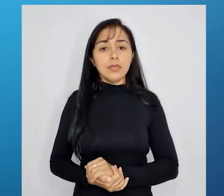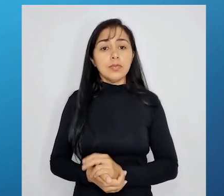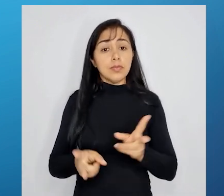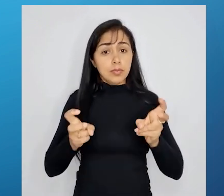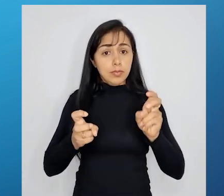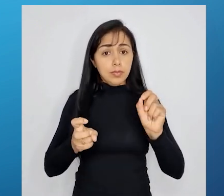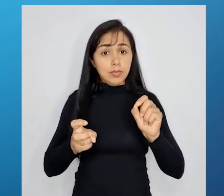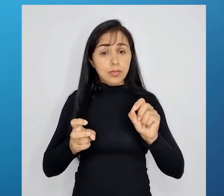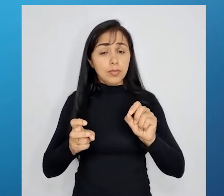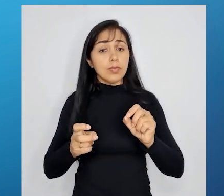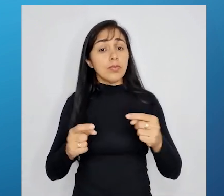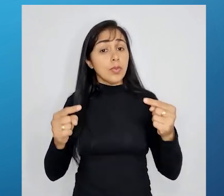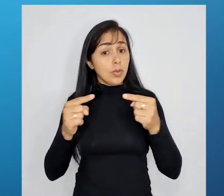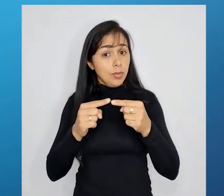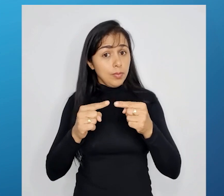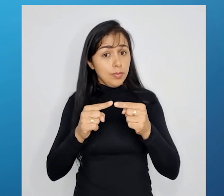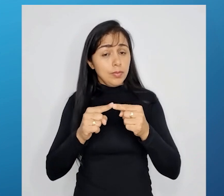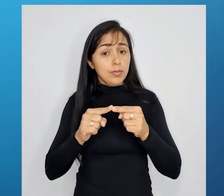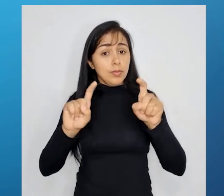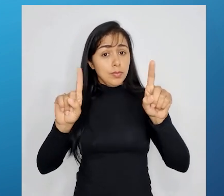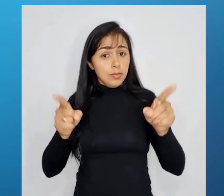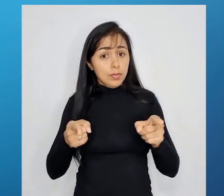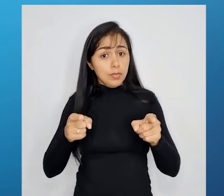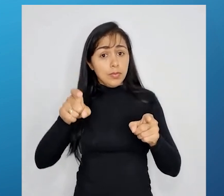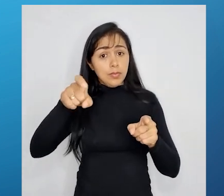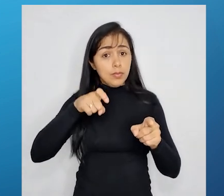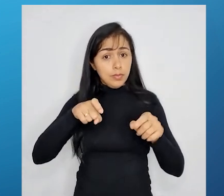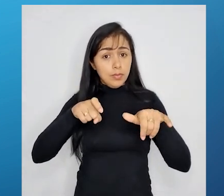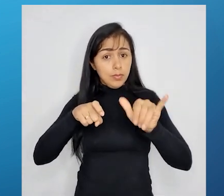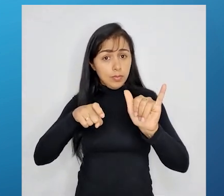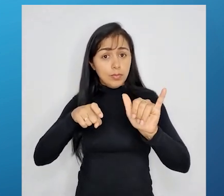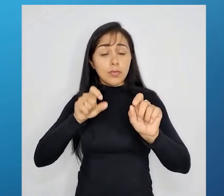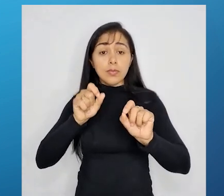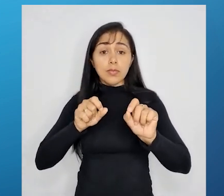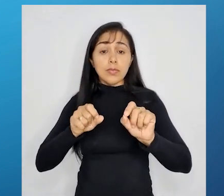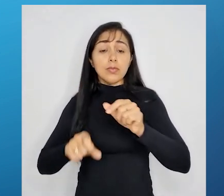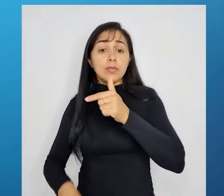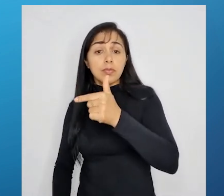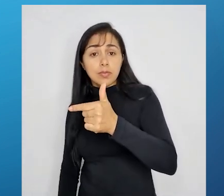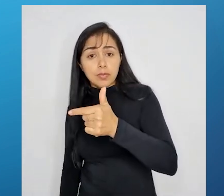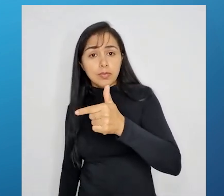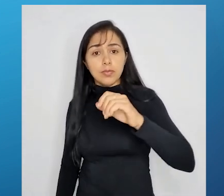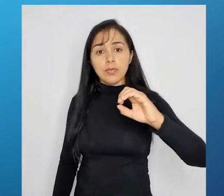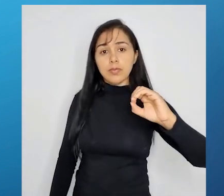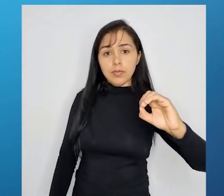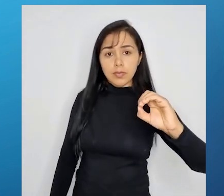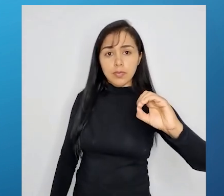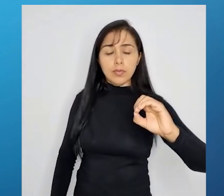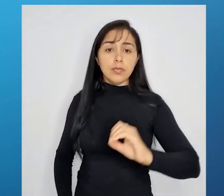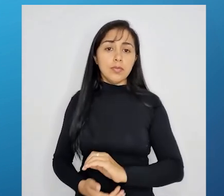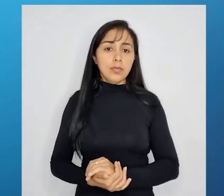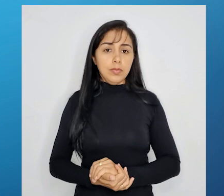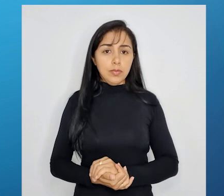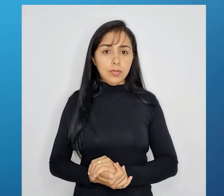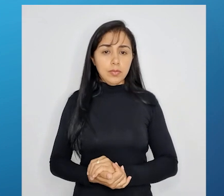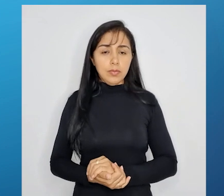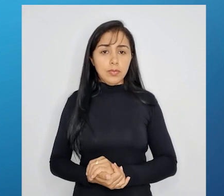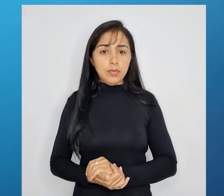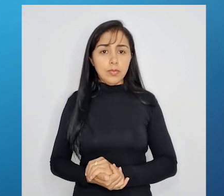ordenado 2 e 0. Quando a gente volta lá no nosso problema, vamos ver o que acontece quando eu coloco 2 e